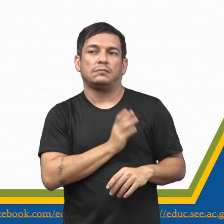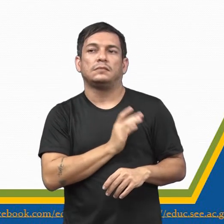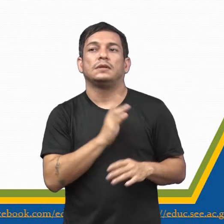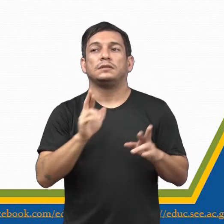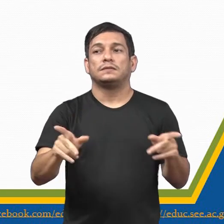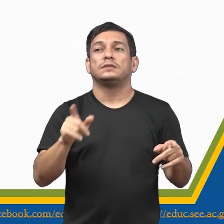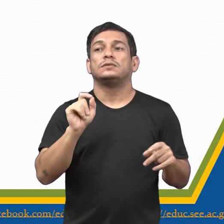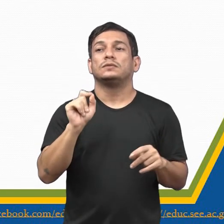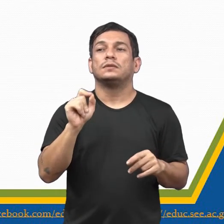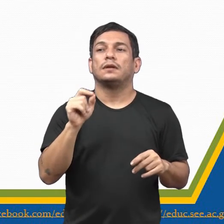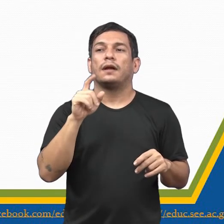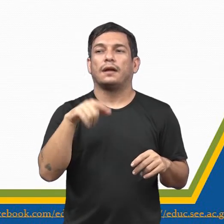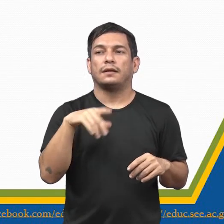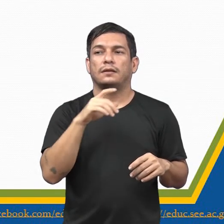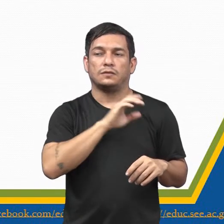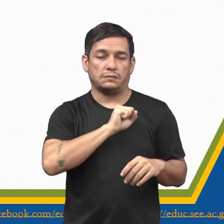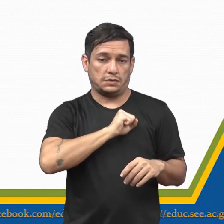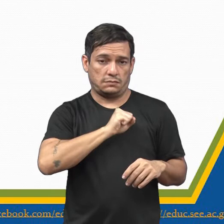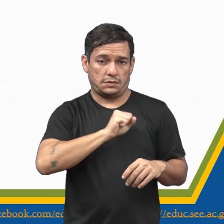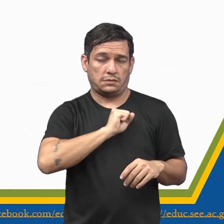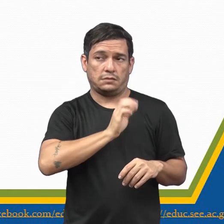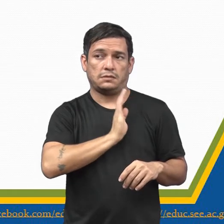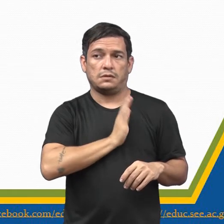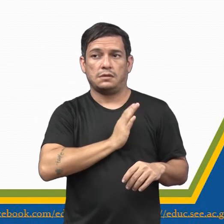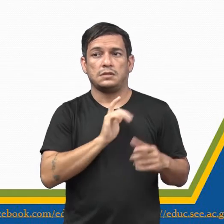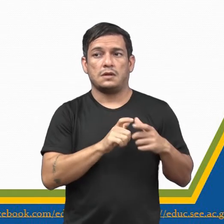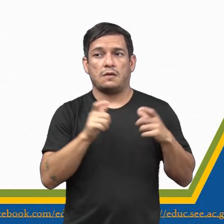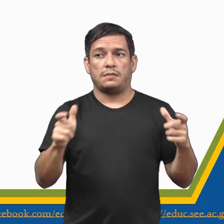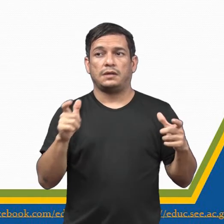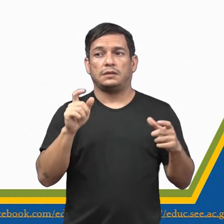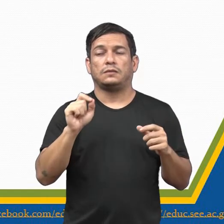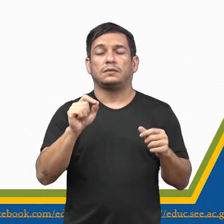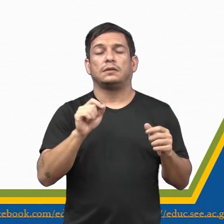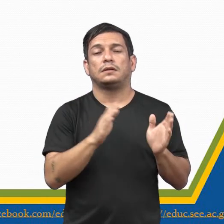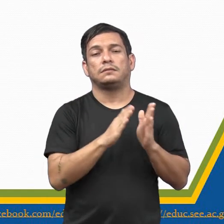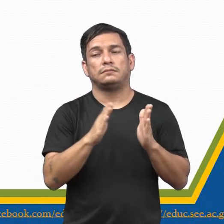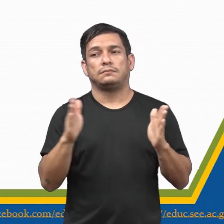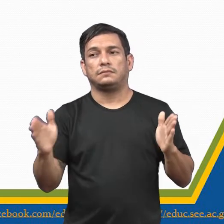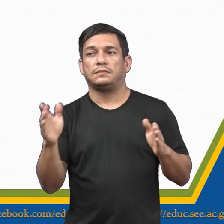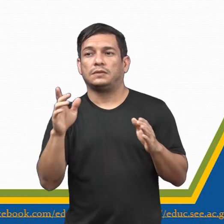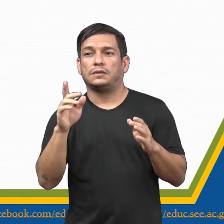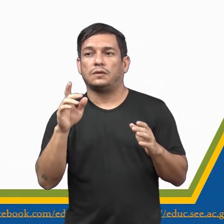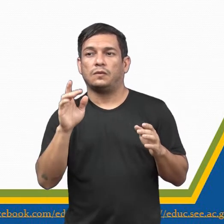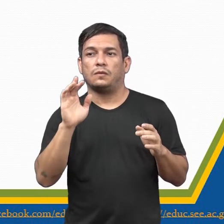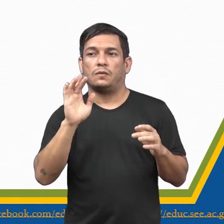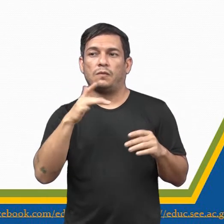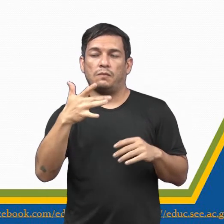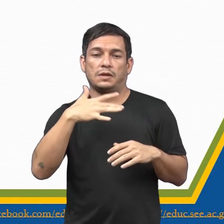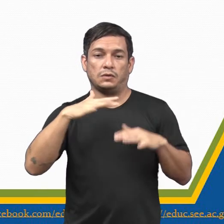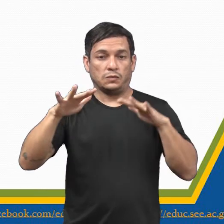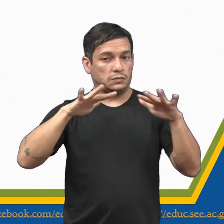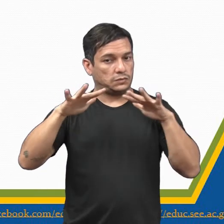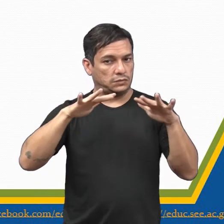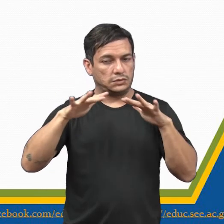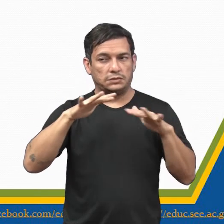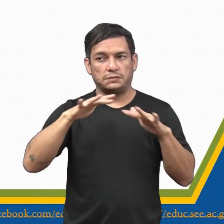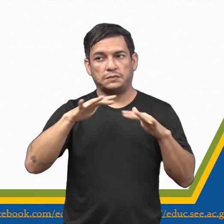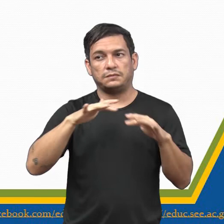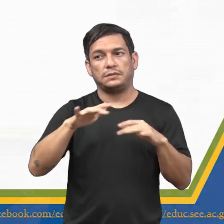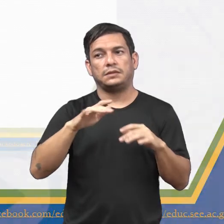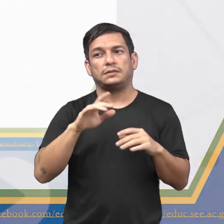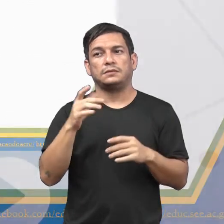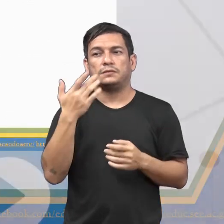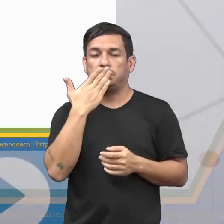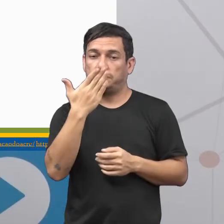A diferença entre as duas é que os batimentos cardíacos aumentam sempre de forma proporcional com o aumento do ritmo ou da intensidade do